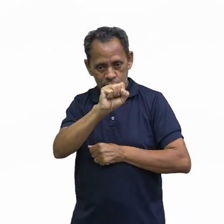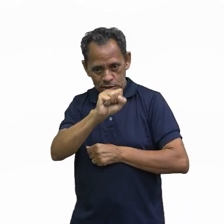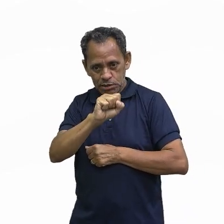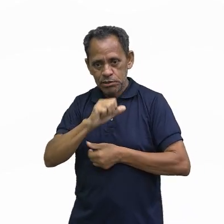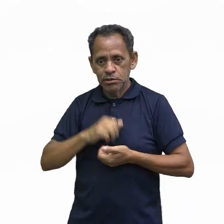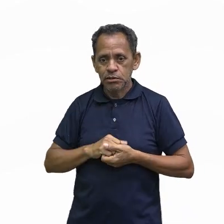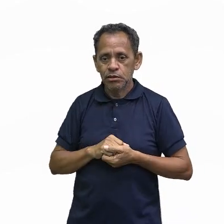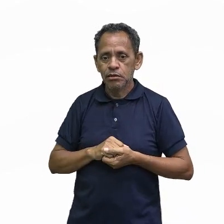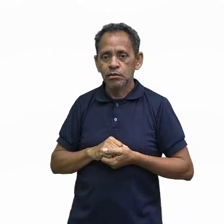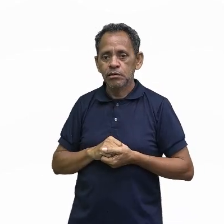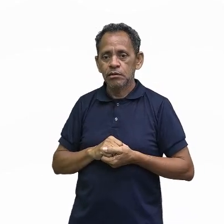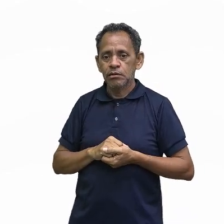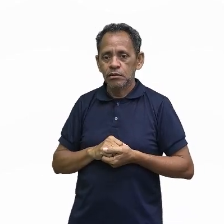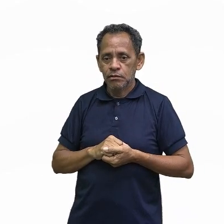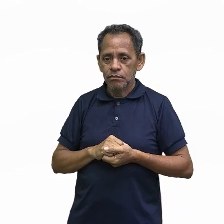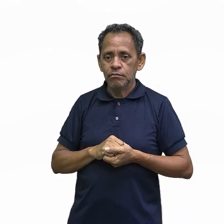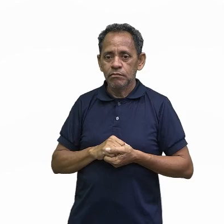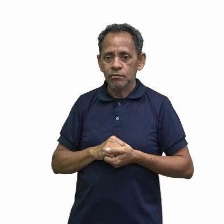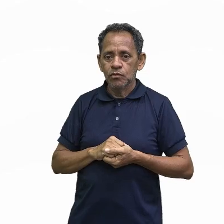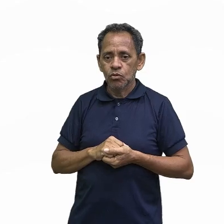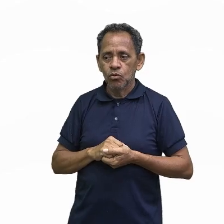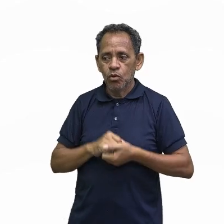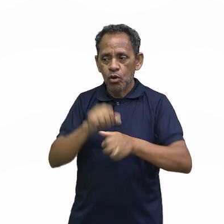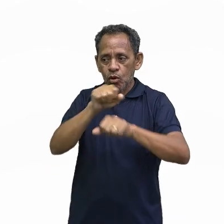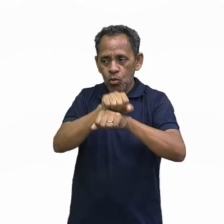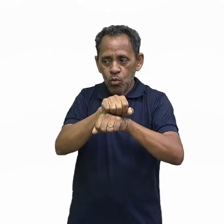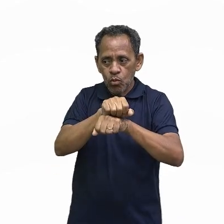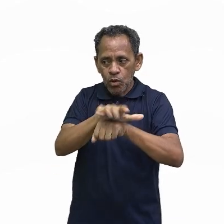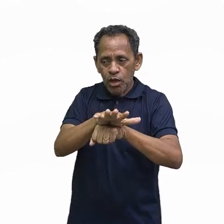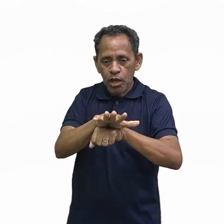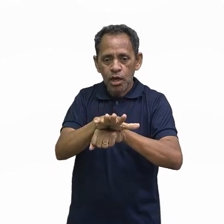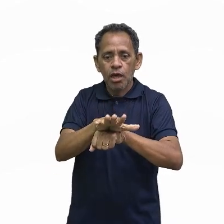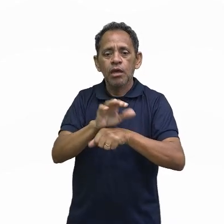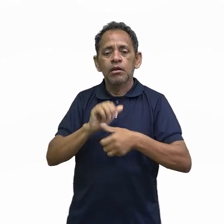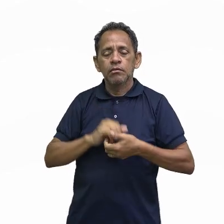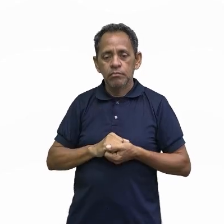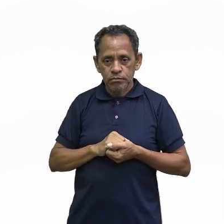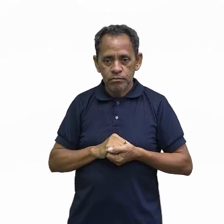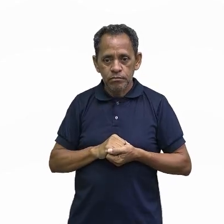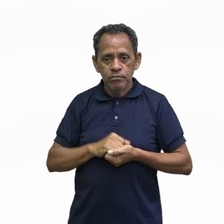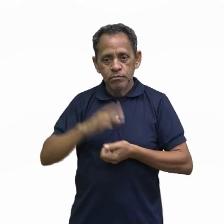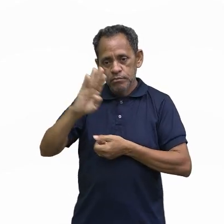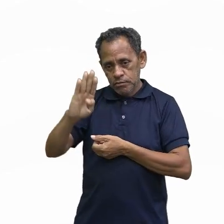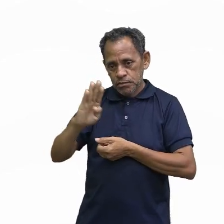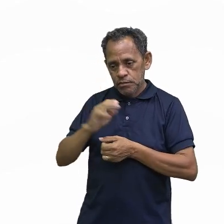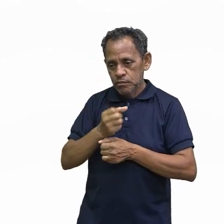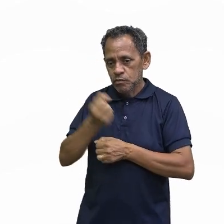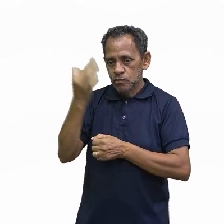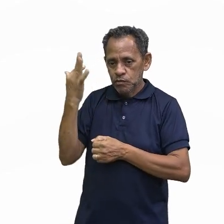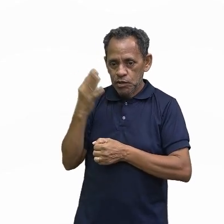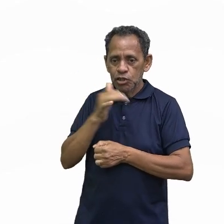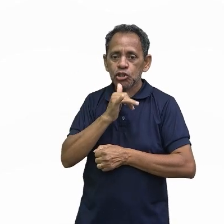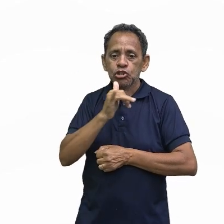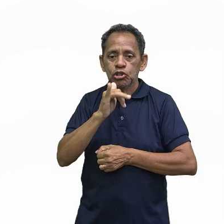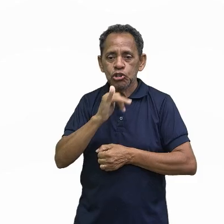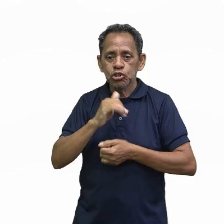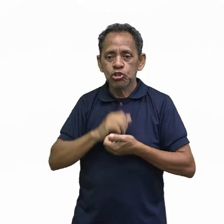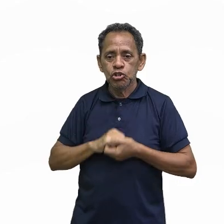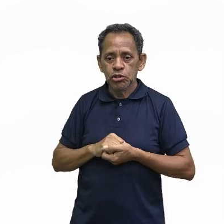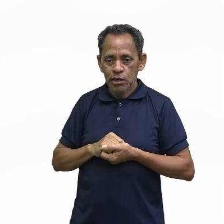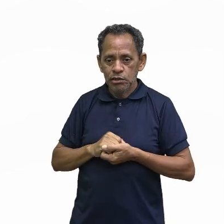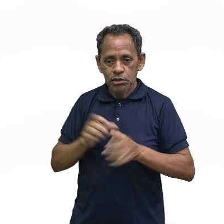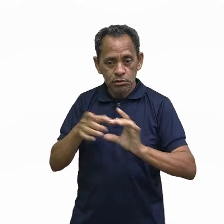em bário, né? Com essa emissão da partícula beta mais essa quantidade de energia que está